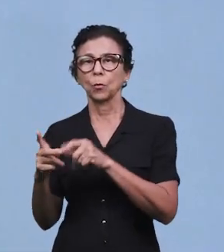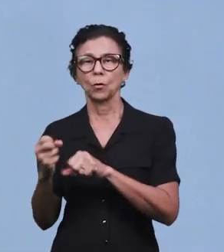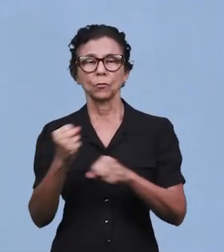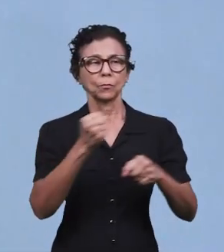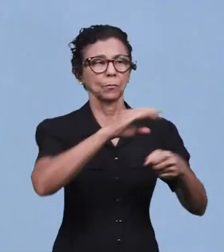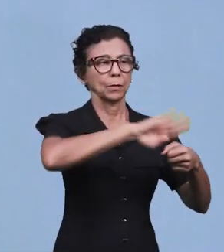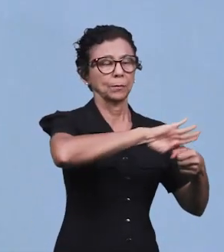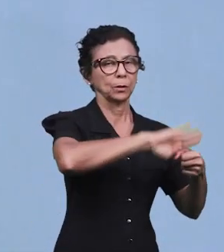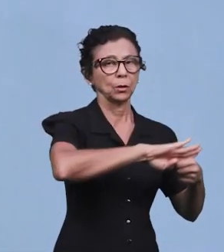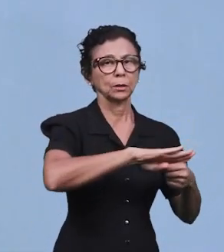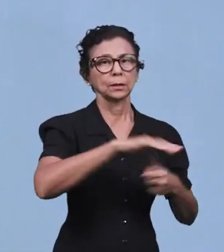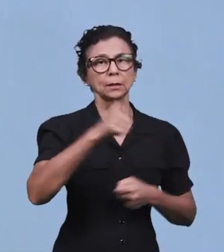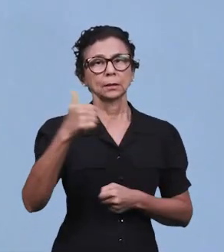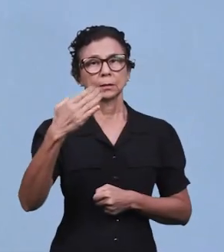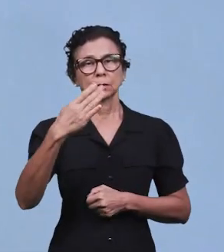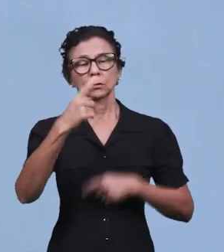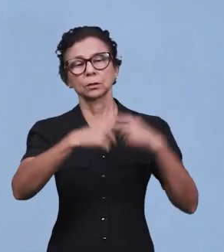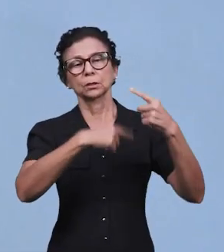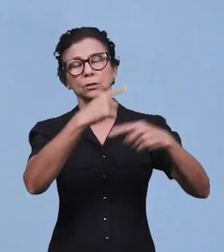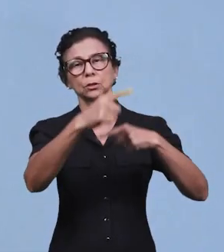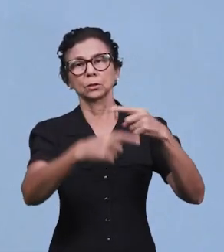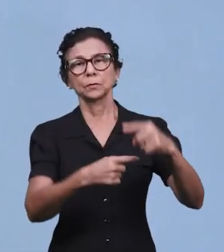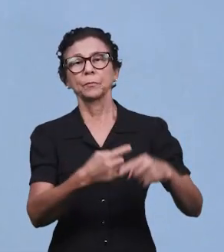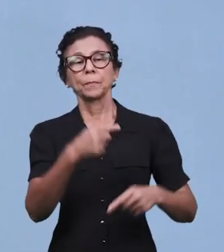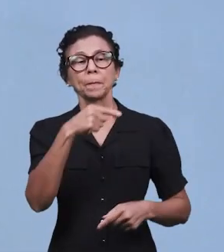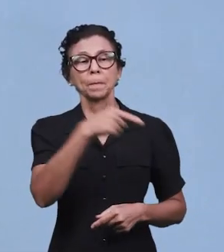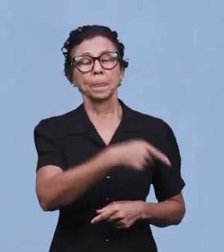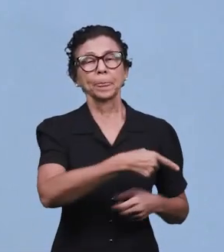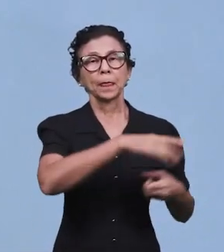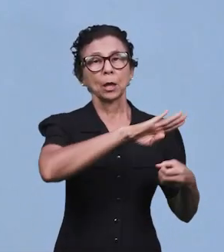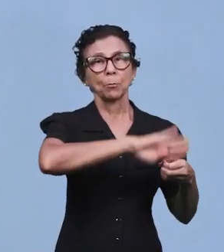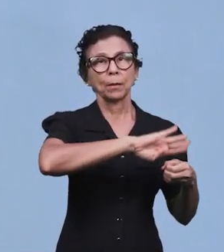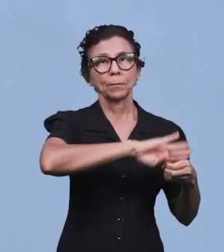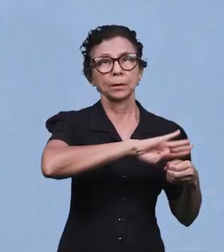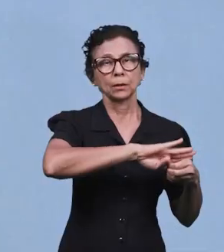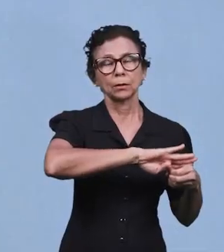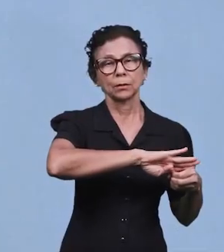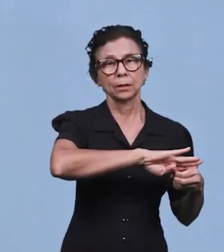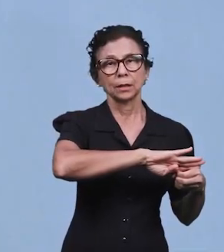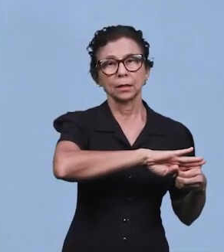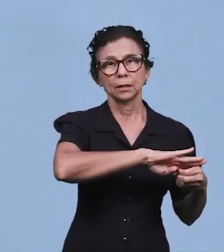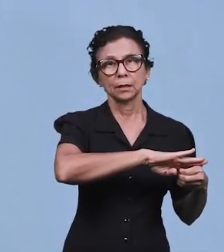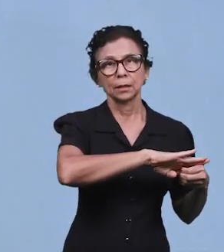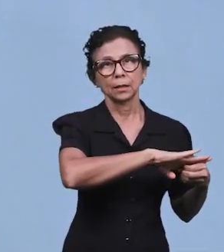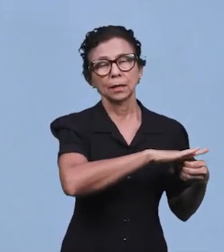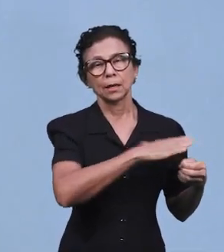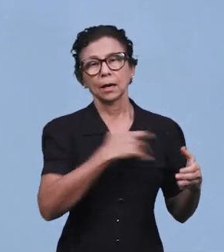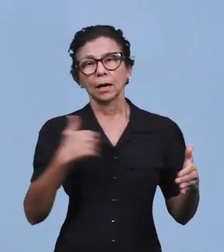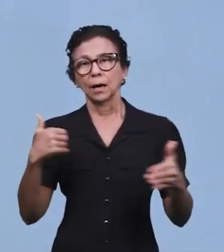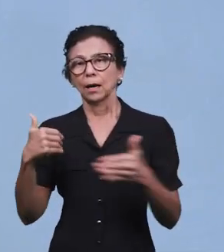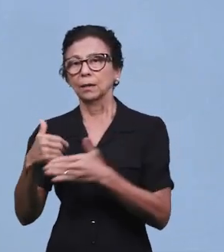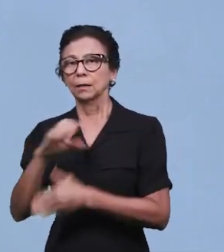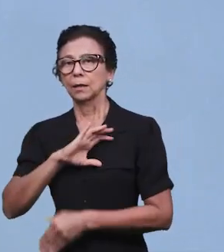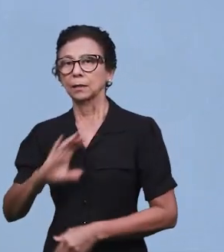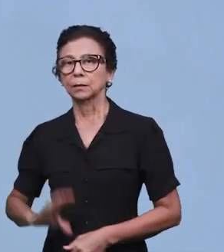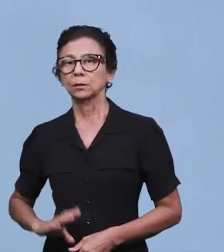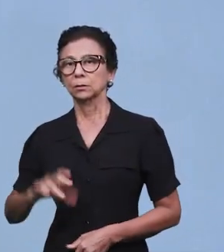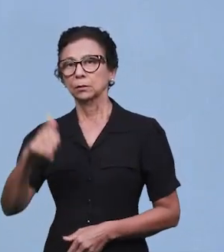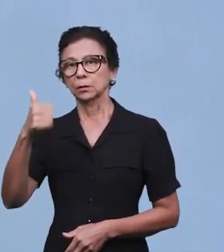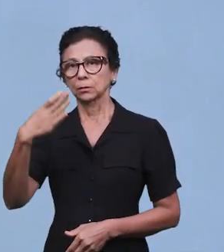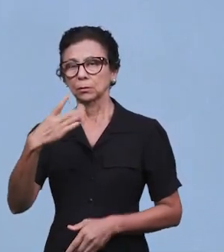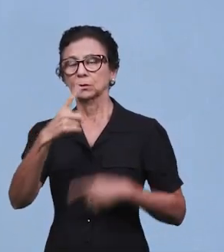14 gerações. E da deportação da Babilônia até Cristo, 14 gerações, pastor